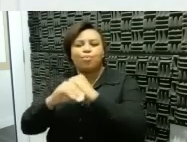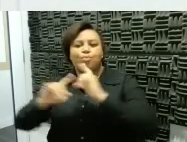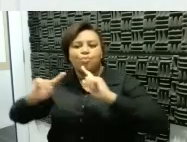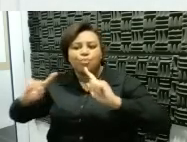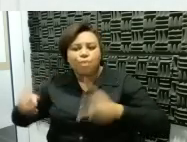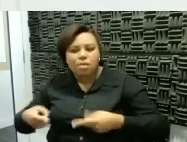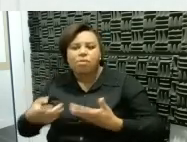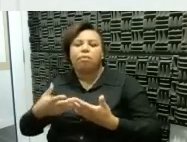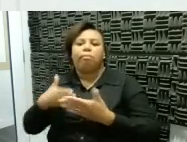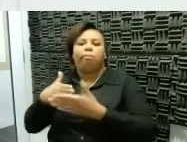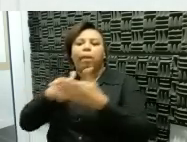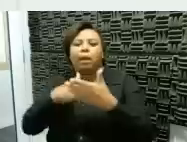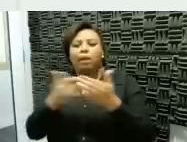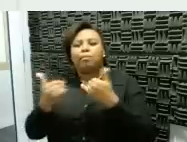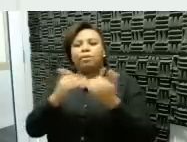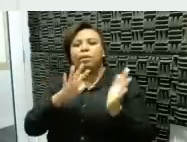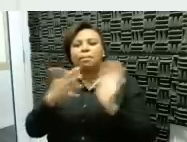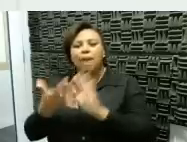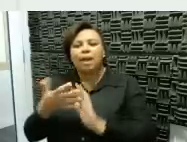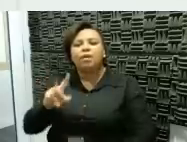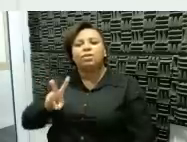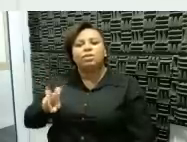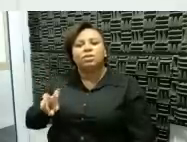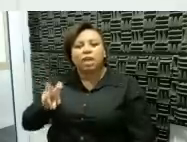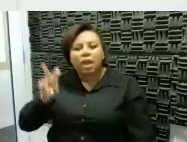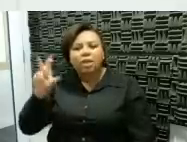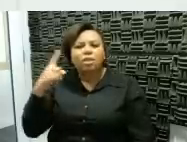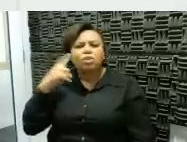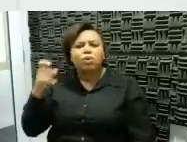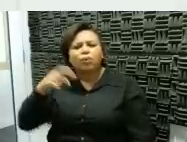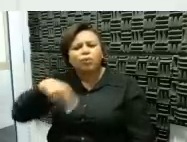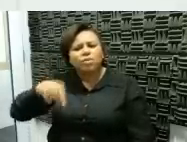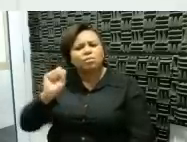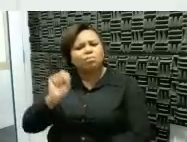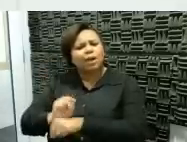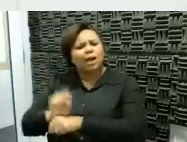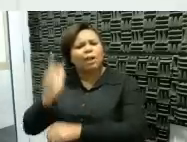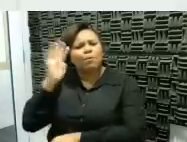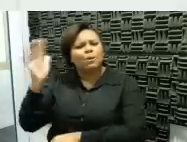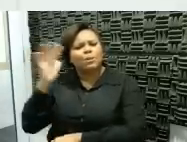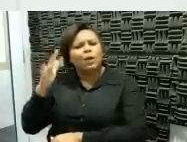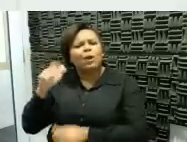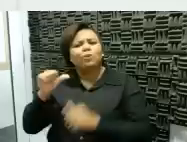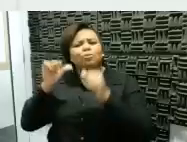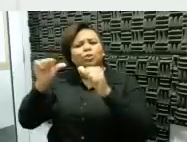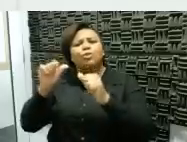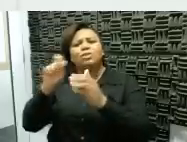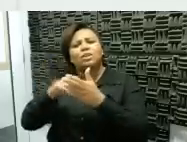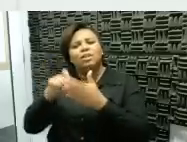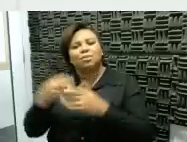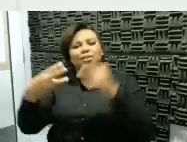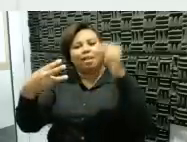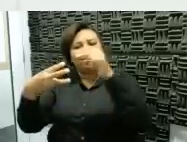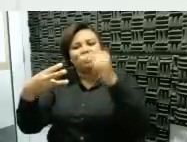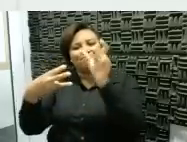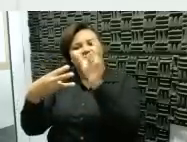e sons vocês já pararam para pensar que a gente eu tô aqui com um pozinho em cima escrito essas Três Palavrinhas que eu coloquei que a gente vive